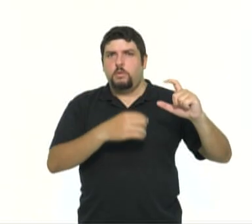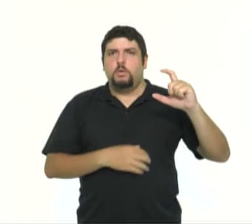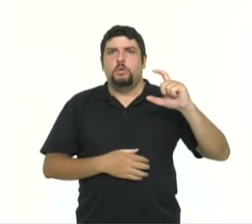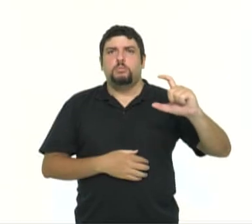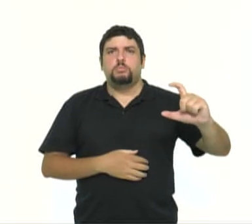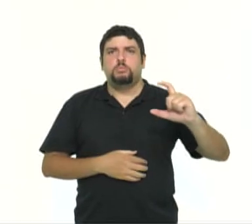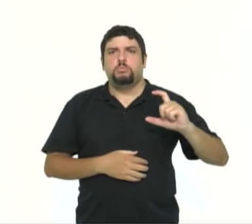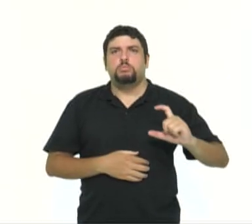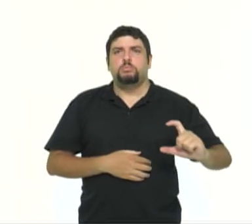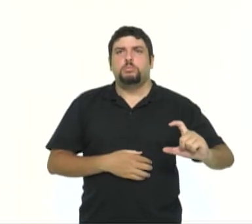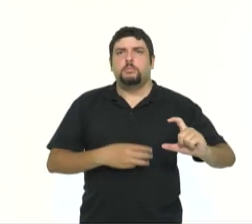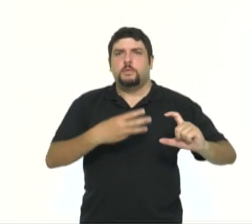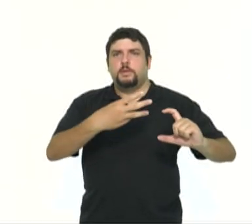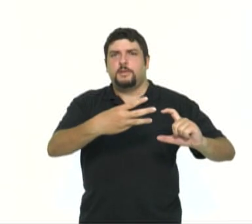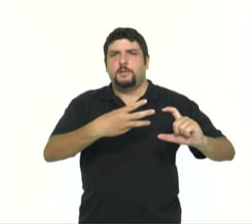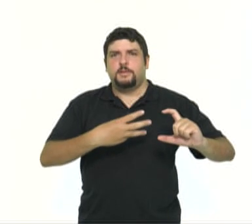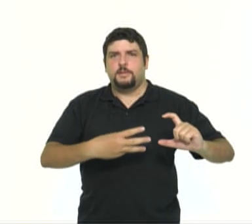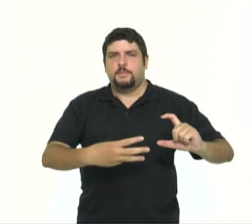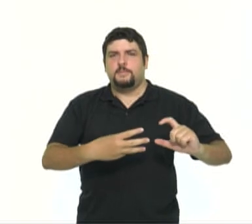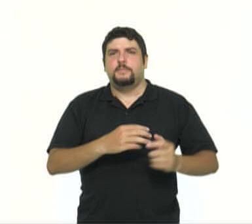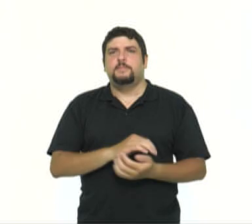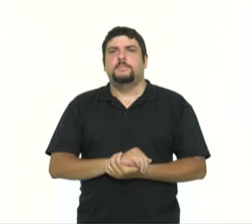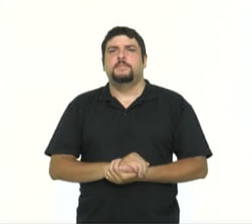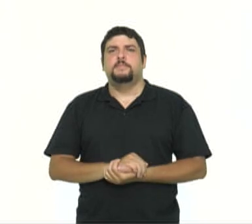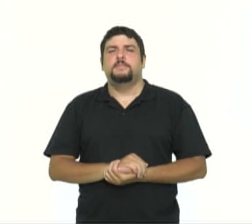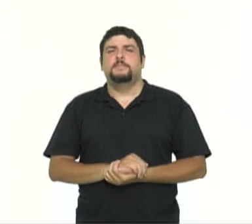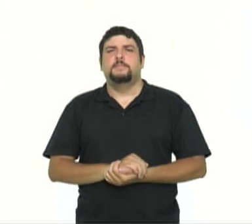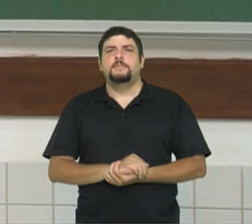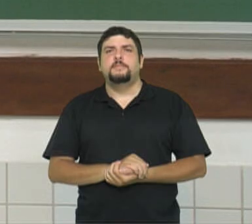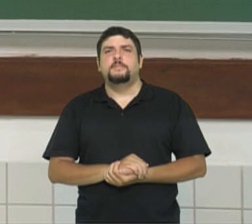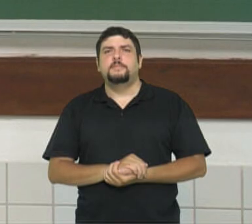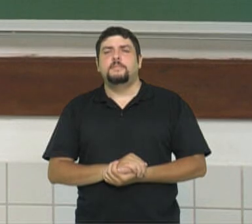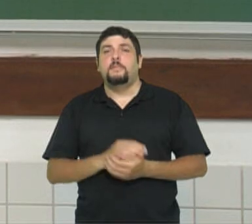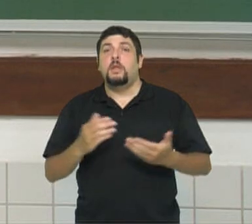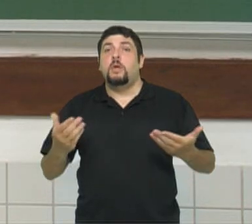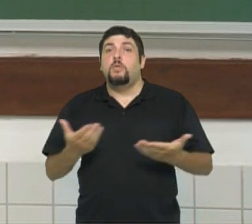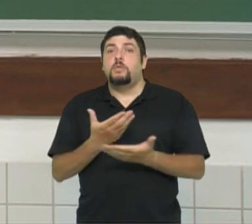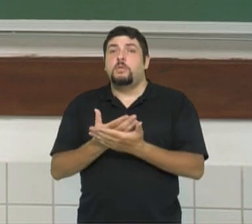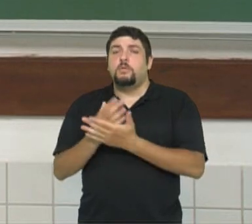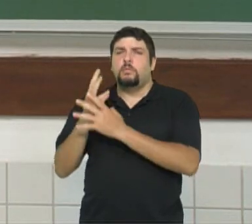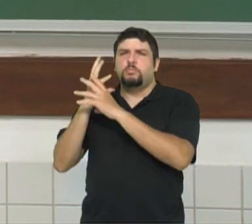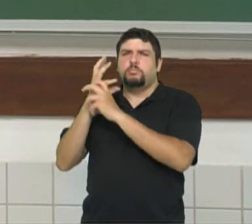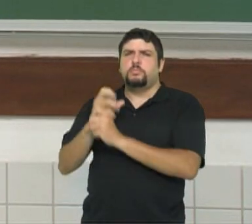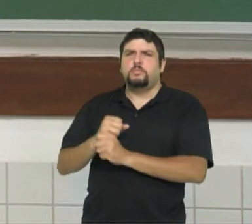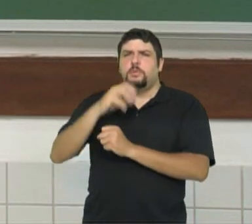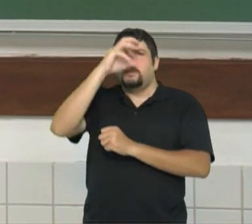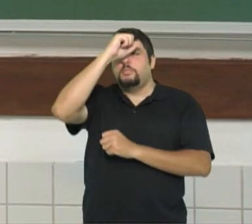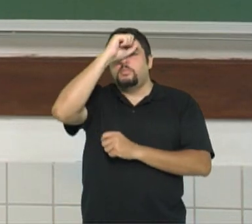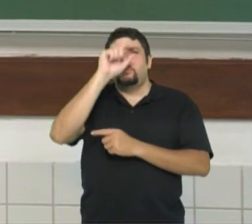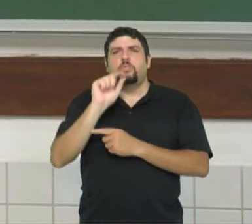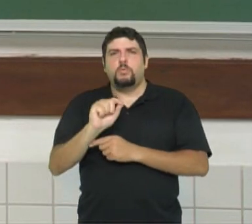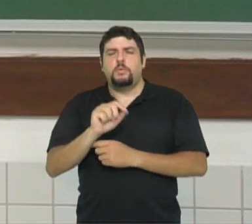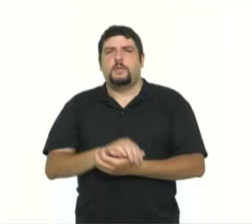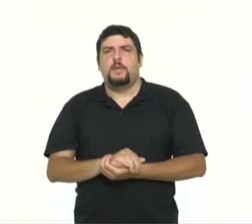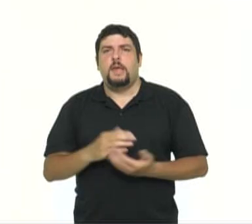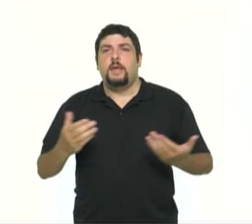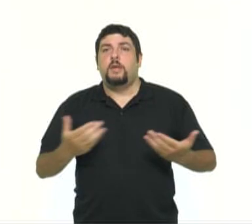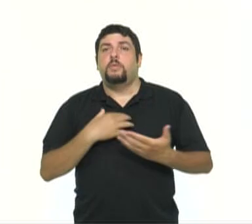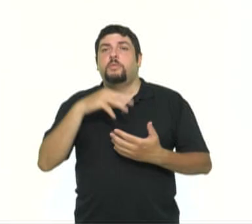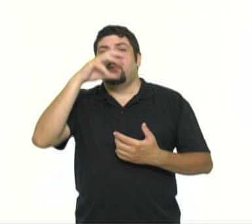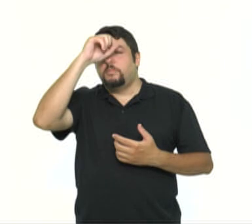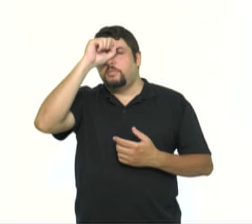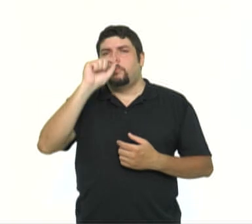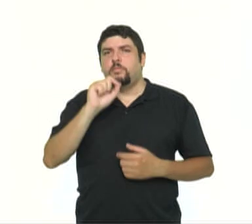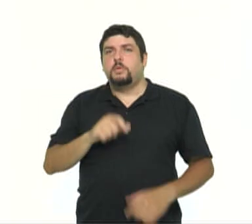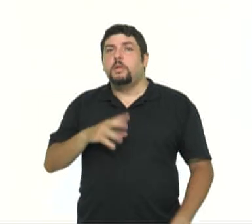2 tercetos. Parabéns para quem acertou. O que nós aprendemos na aula de hoje? Vocês se lembram? Nós conhecemos